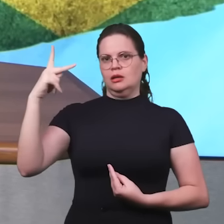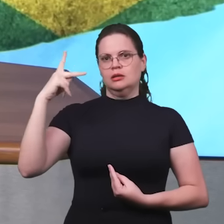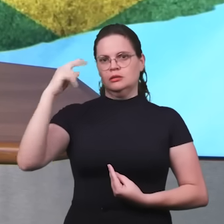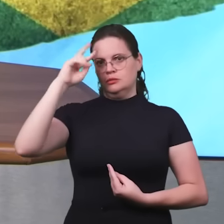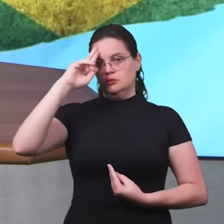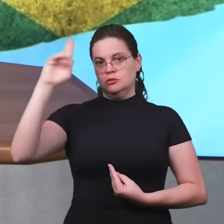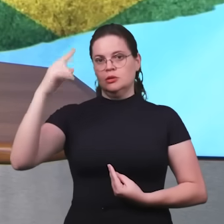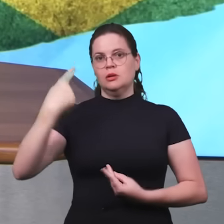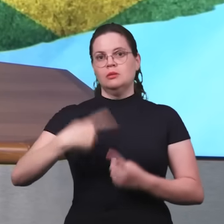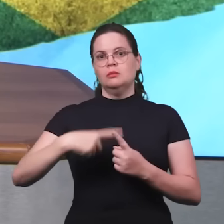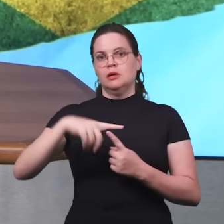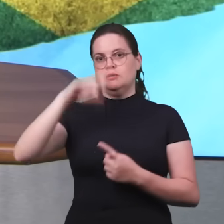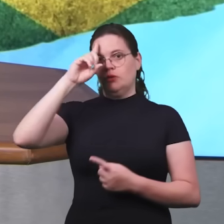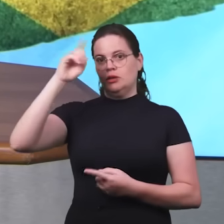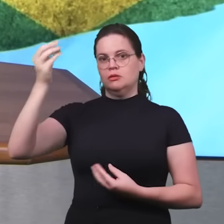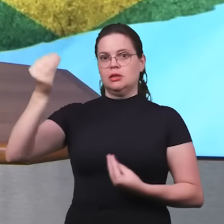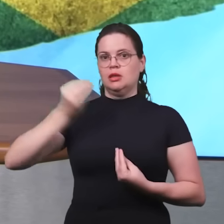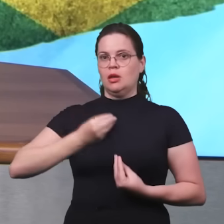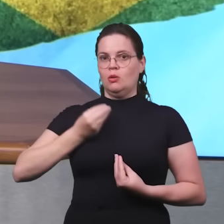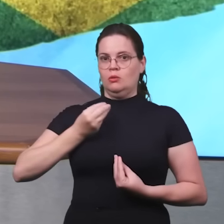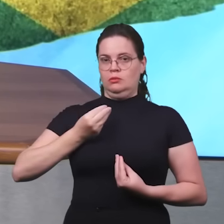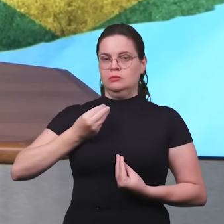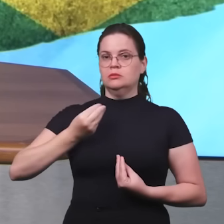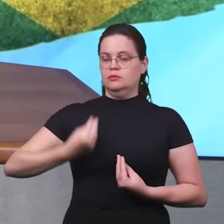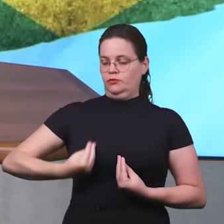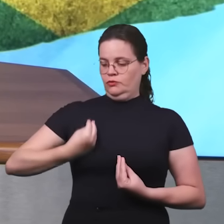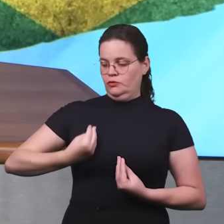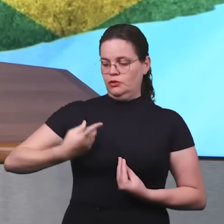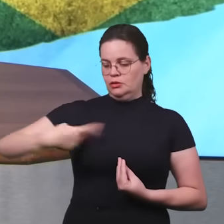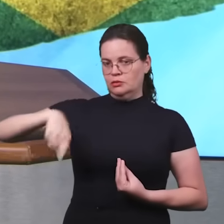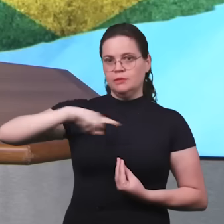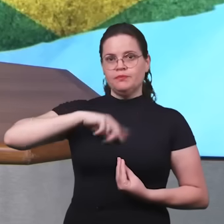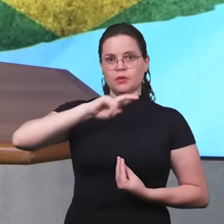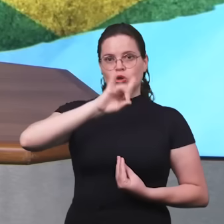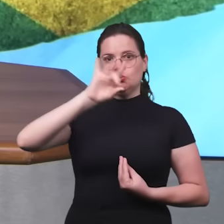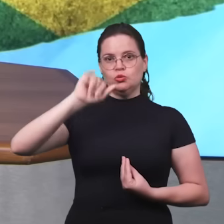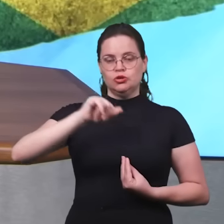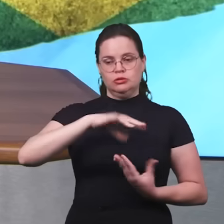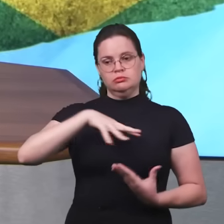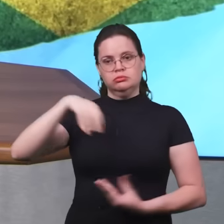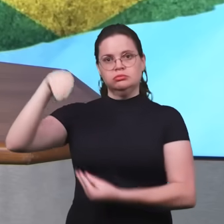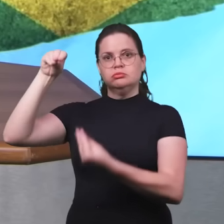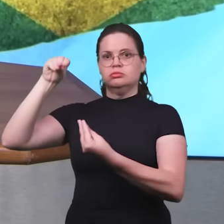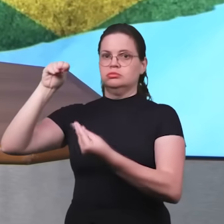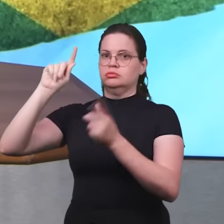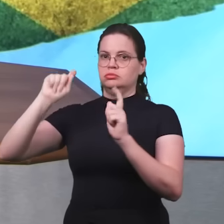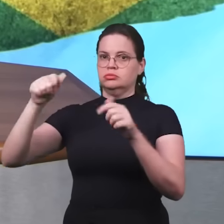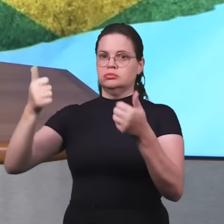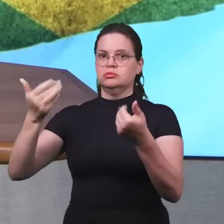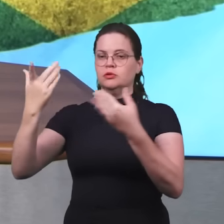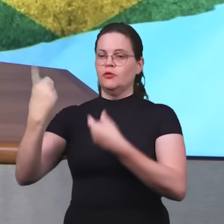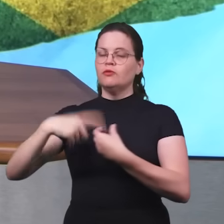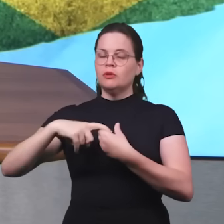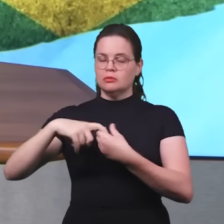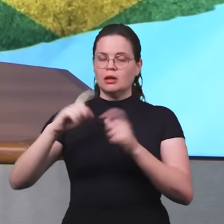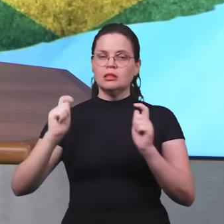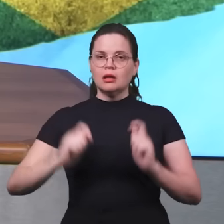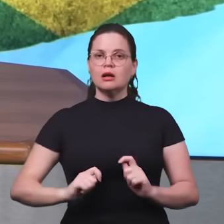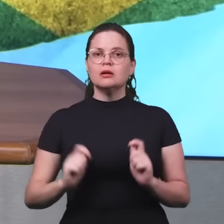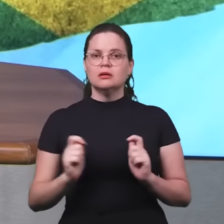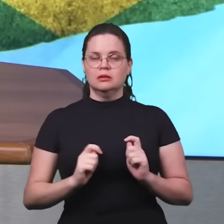Porque Deus que nos deu a vida, um dia nós retornaremos diante desse Deus que nos deu a